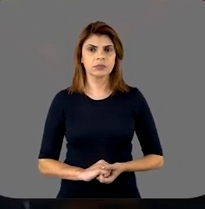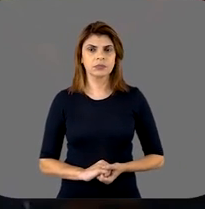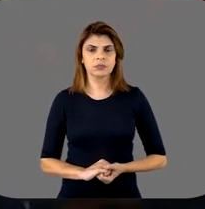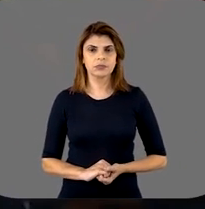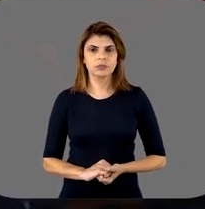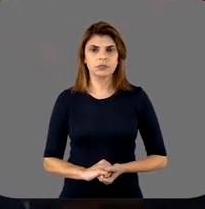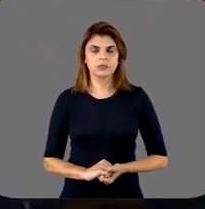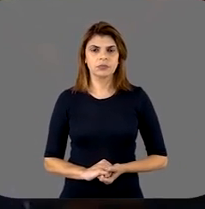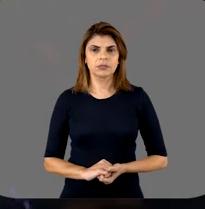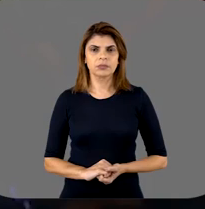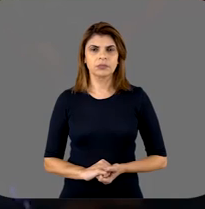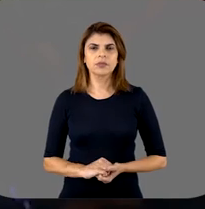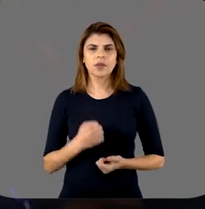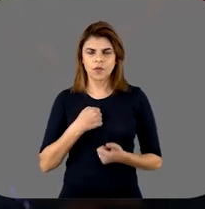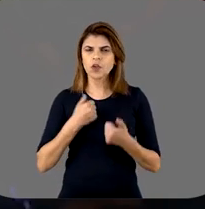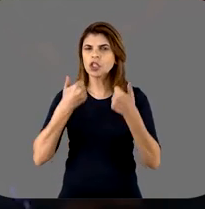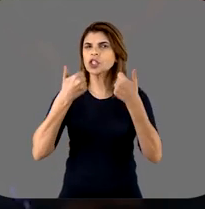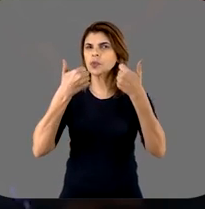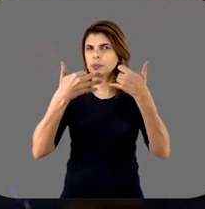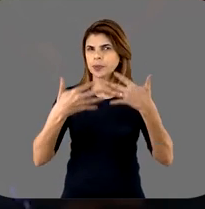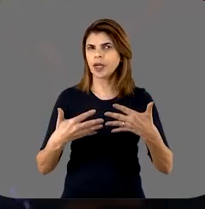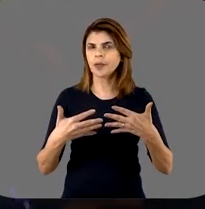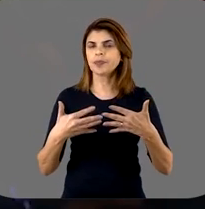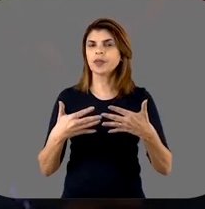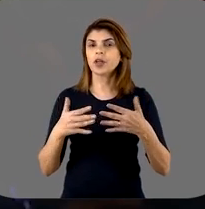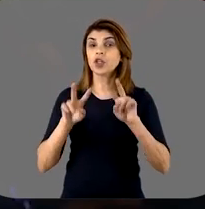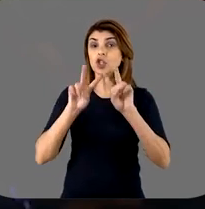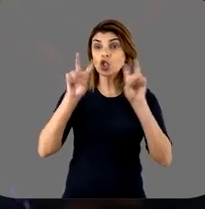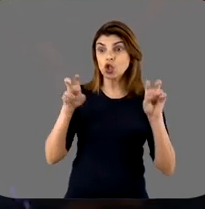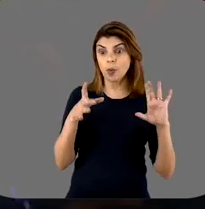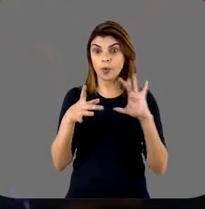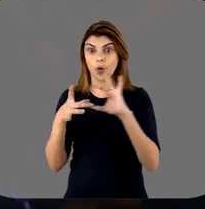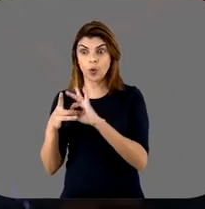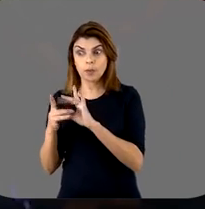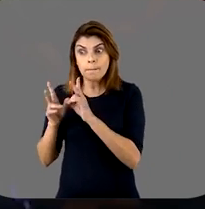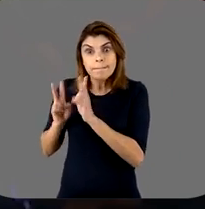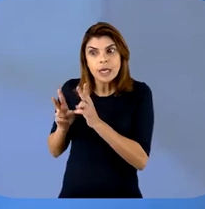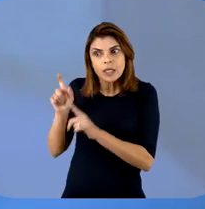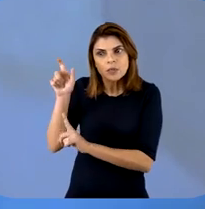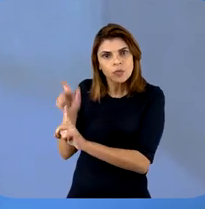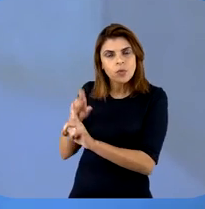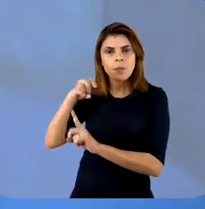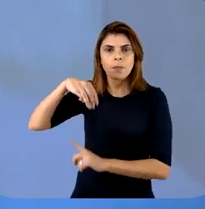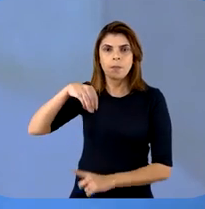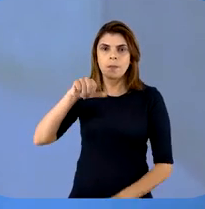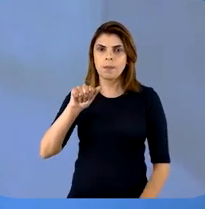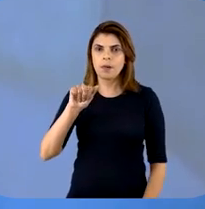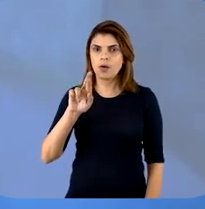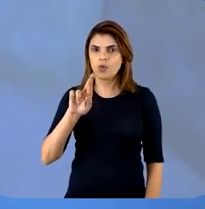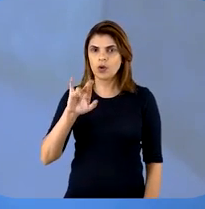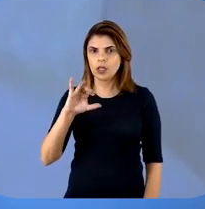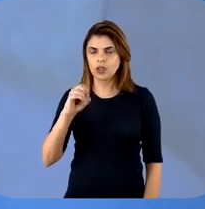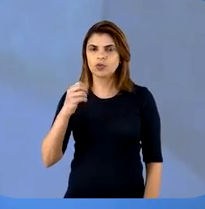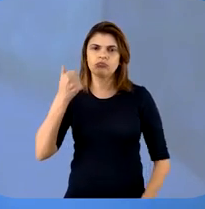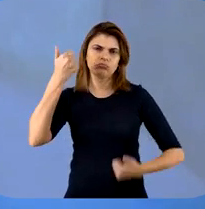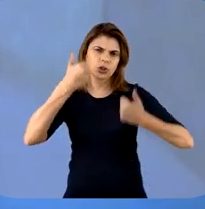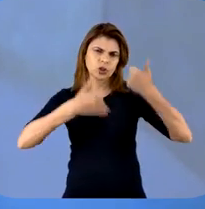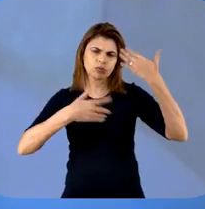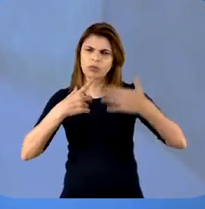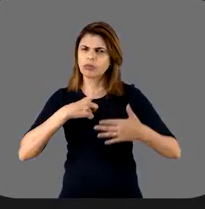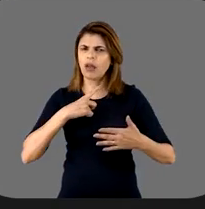Deixa eu falar um instantinho antes sobre o que o Maurício falou tão bem, e ele tem, inclusive,